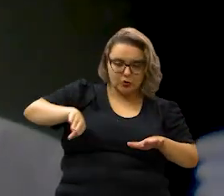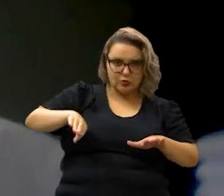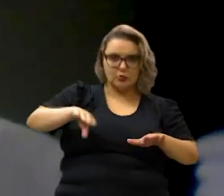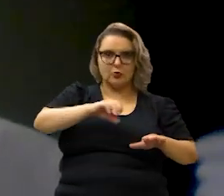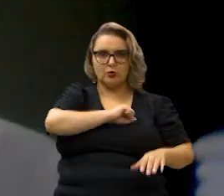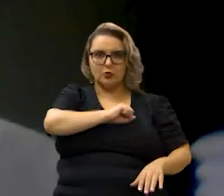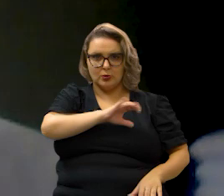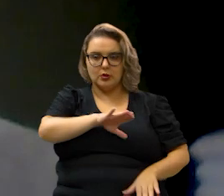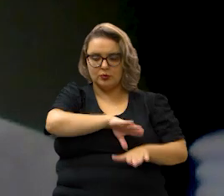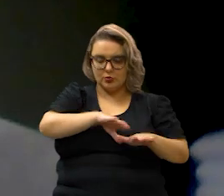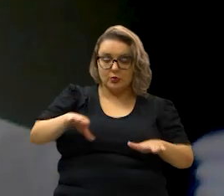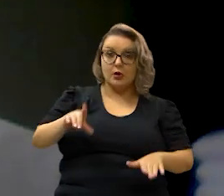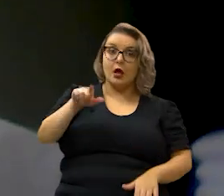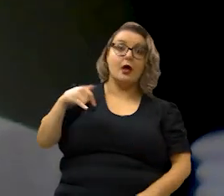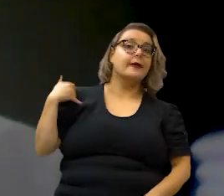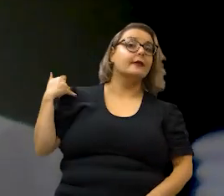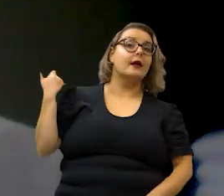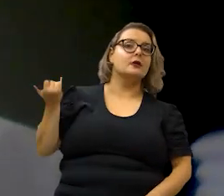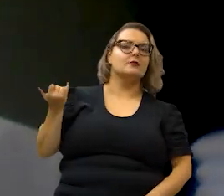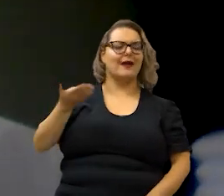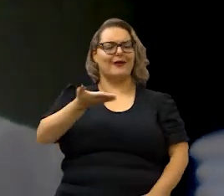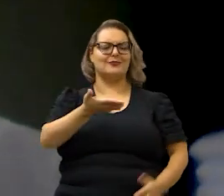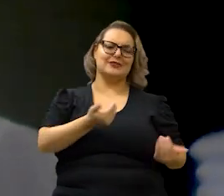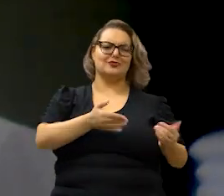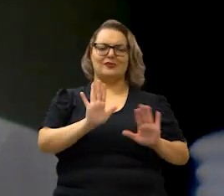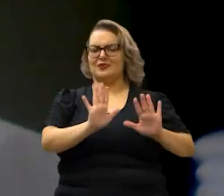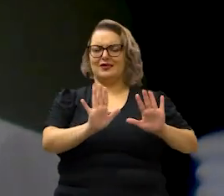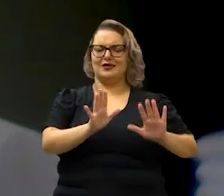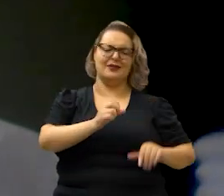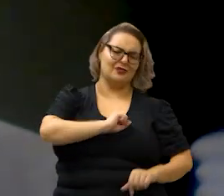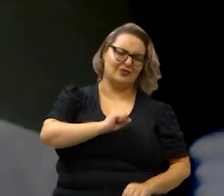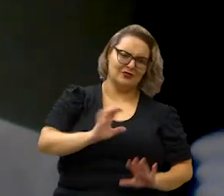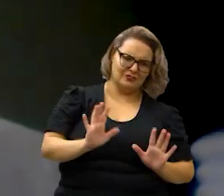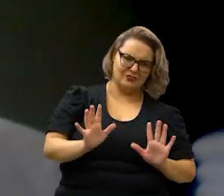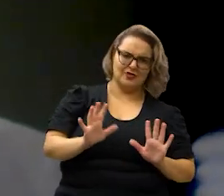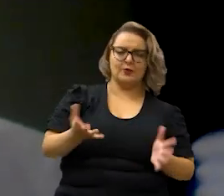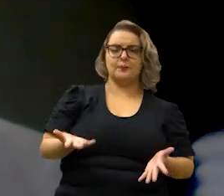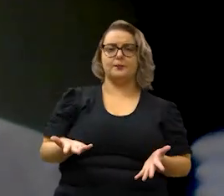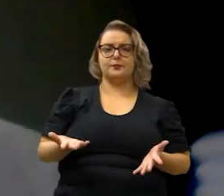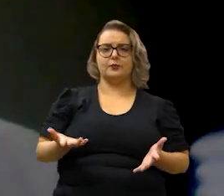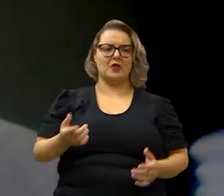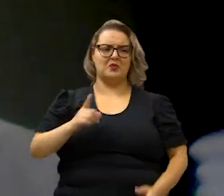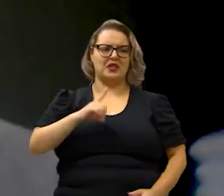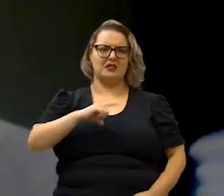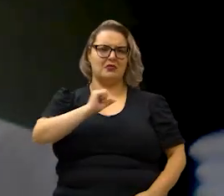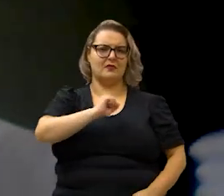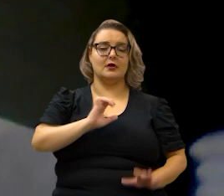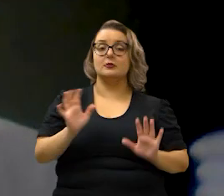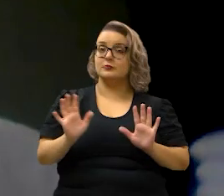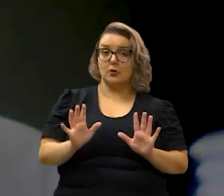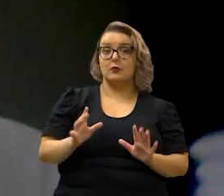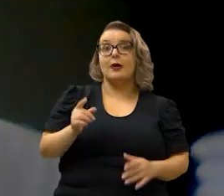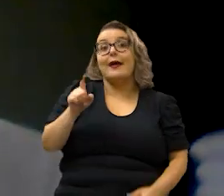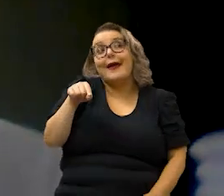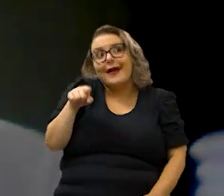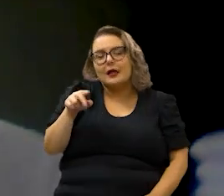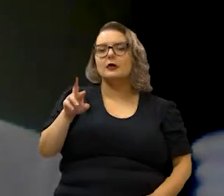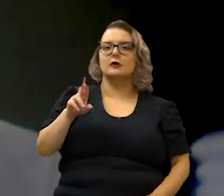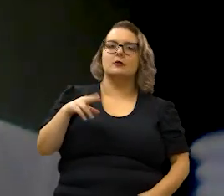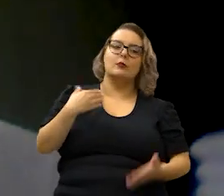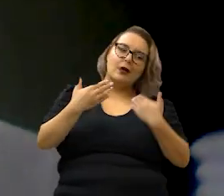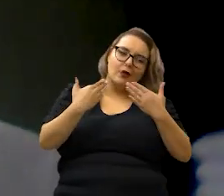maneira clínica era a idade. Esse indivíduo é muito jovem para ter um infarto. Era